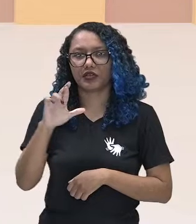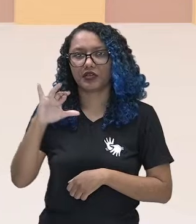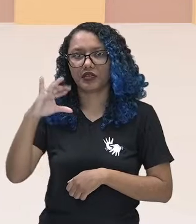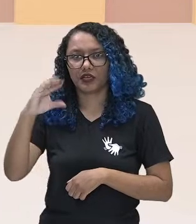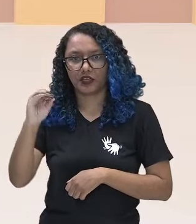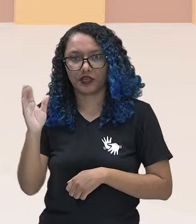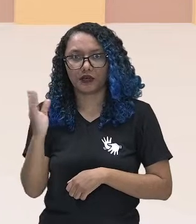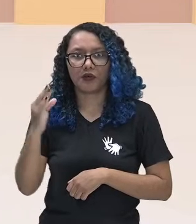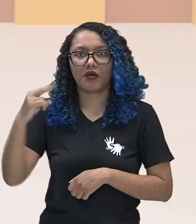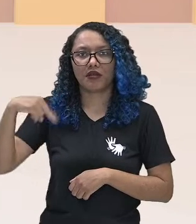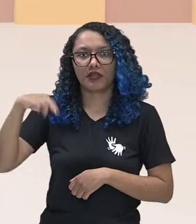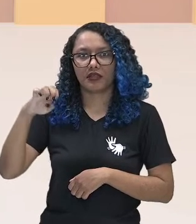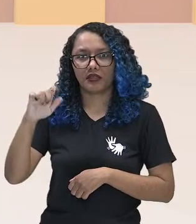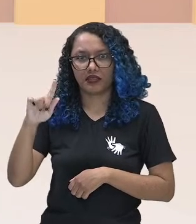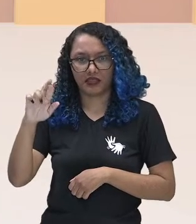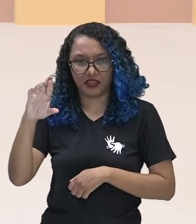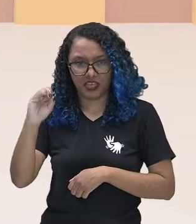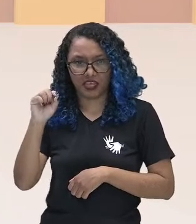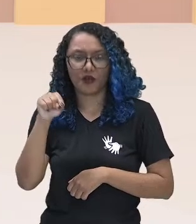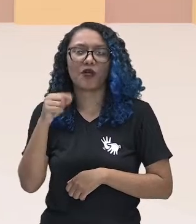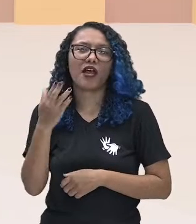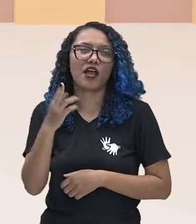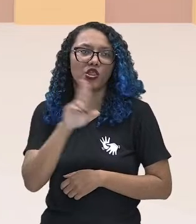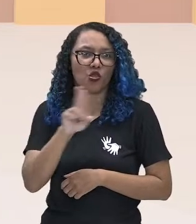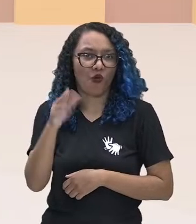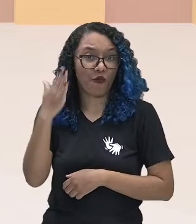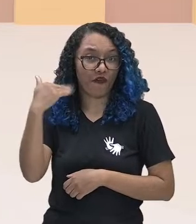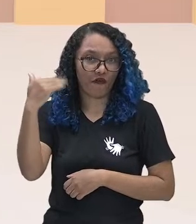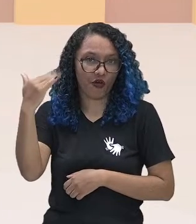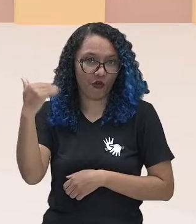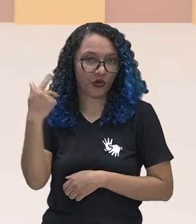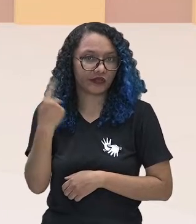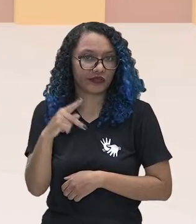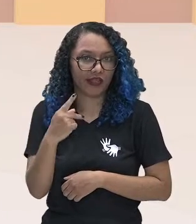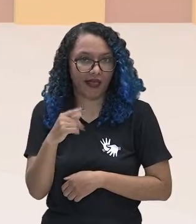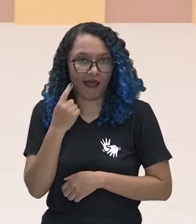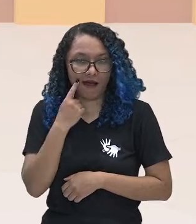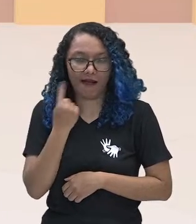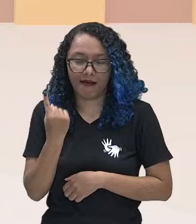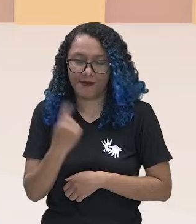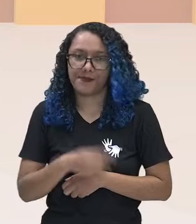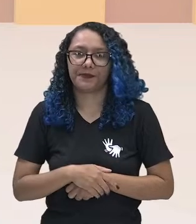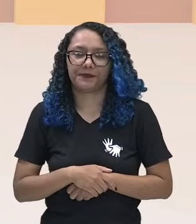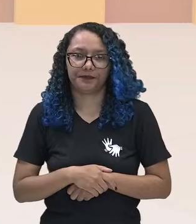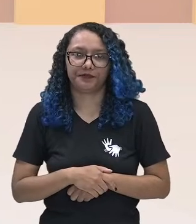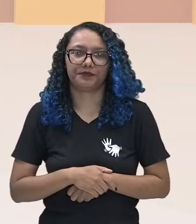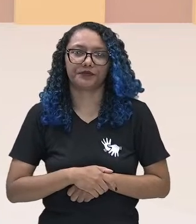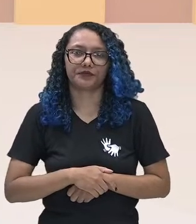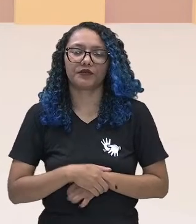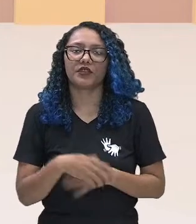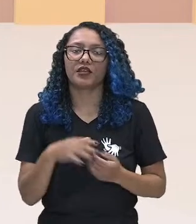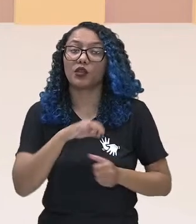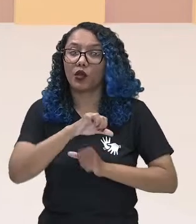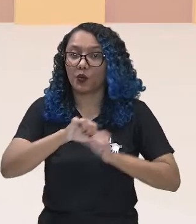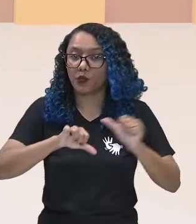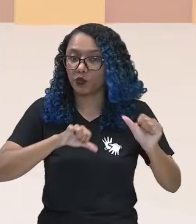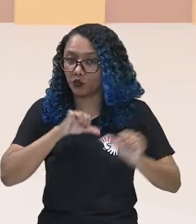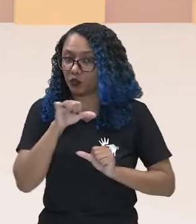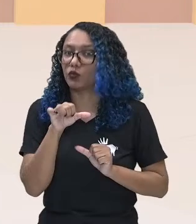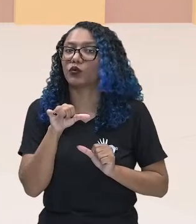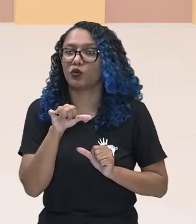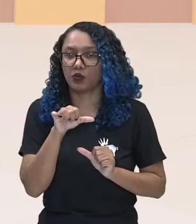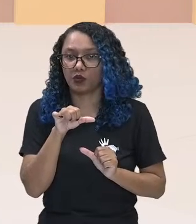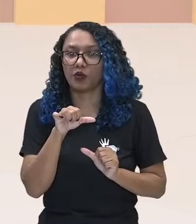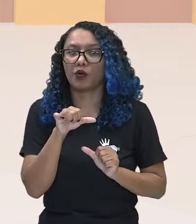conhecida pela maior parte da população. Então, a gente teve essa mudança dessa paisagem, inclusive juntamente